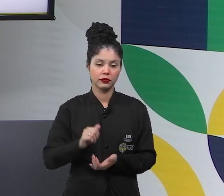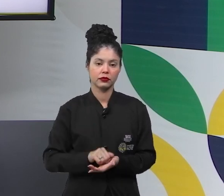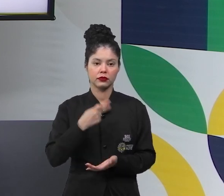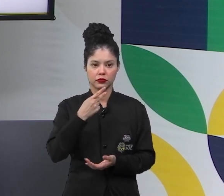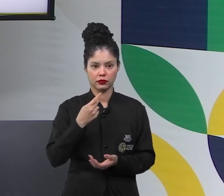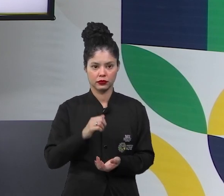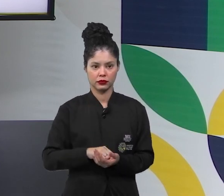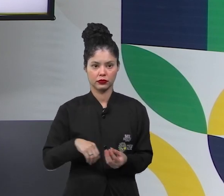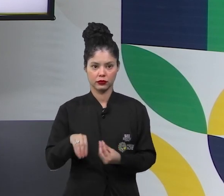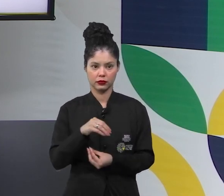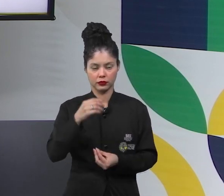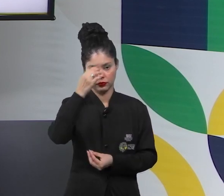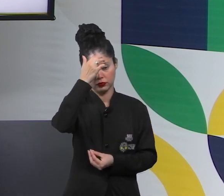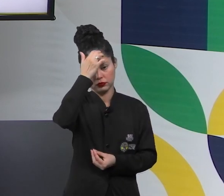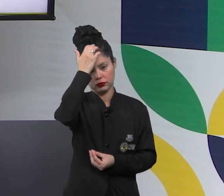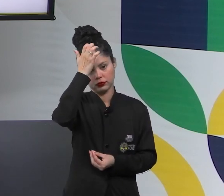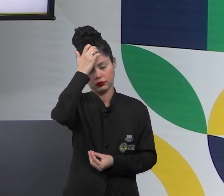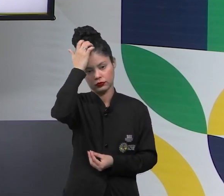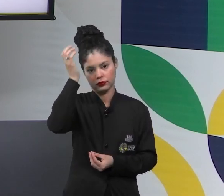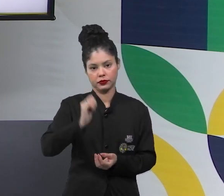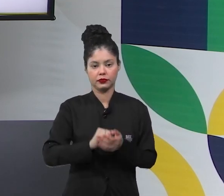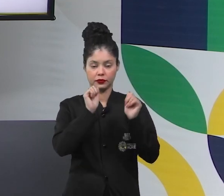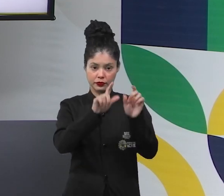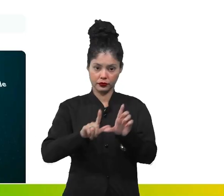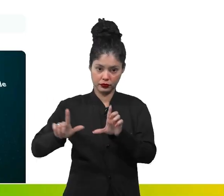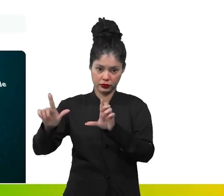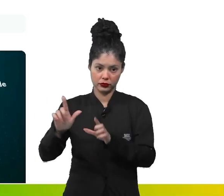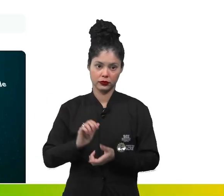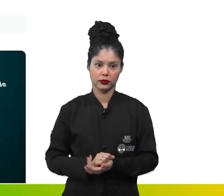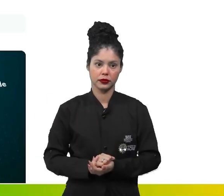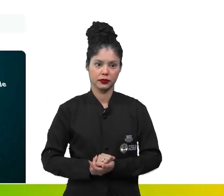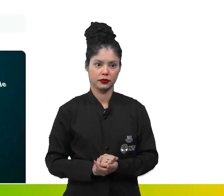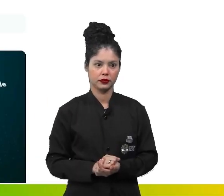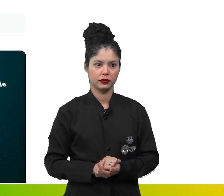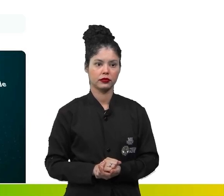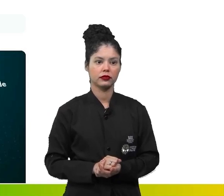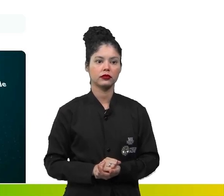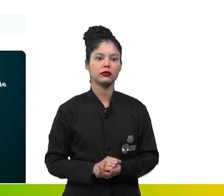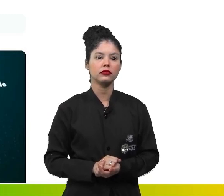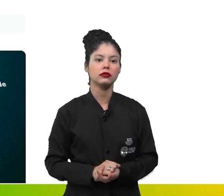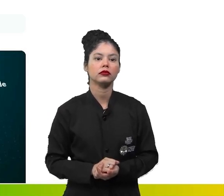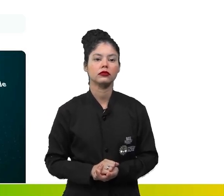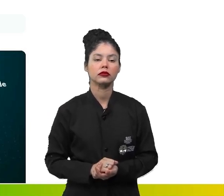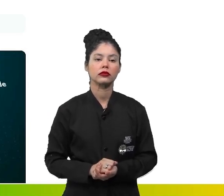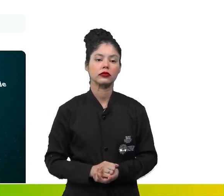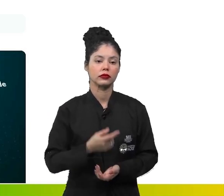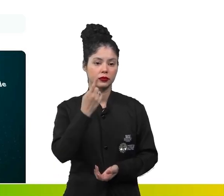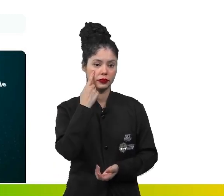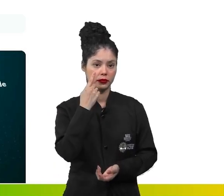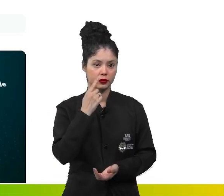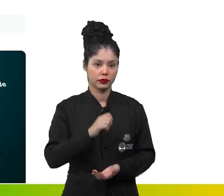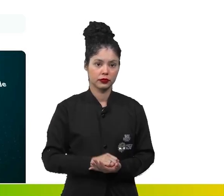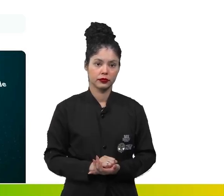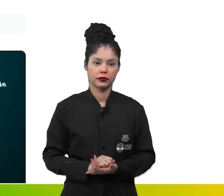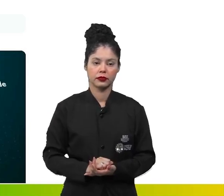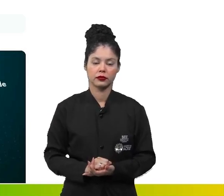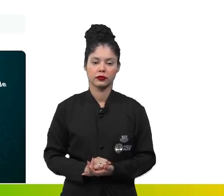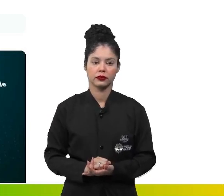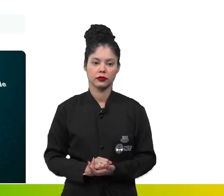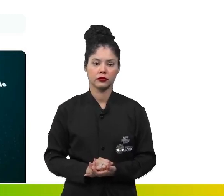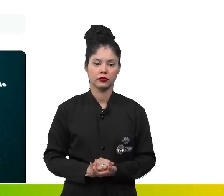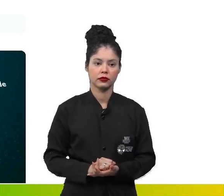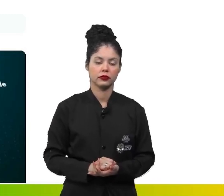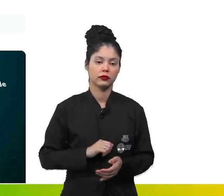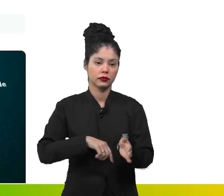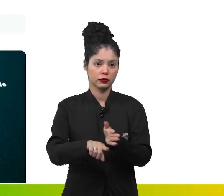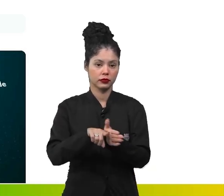bem sobre essa miscigenação. Observem comigo essa reportagem aqui do G1. Olha que interessante.